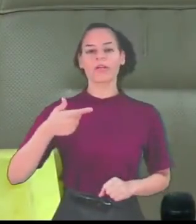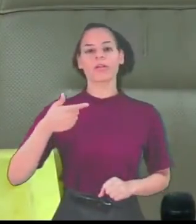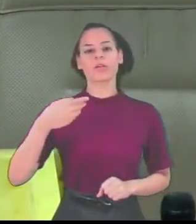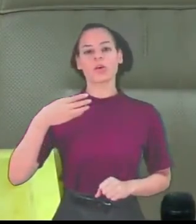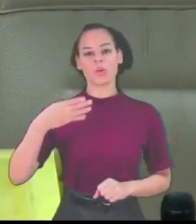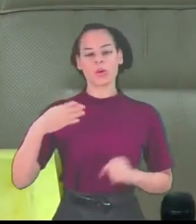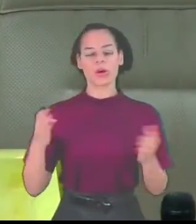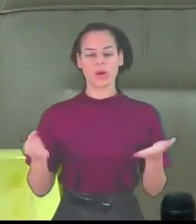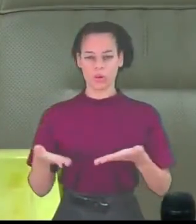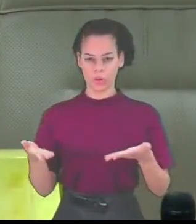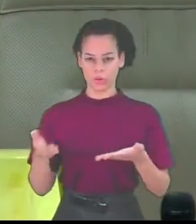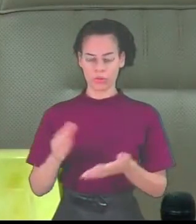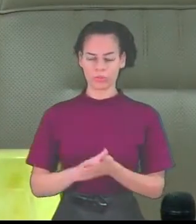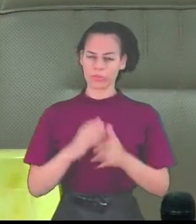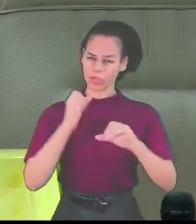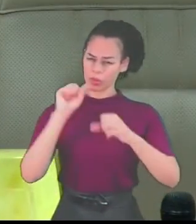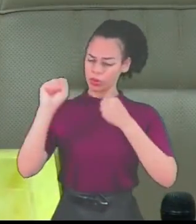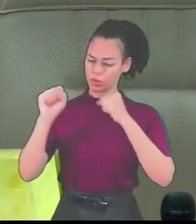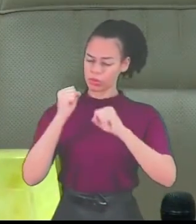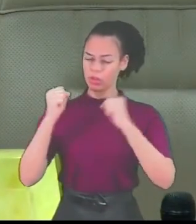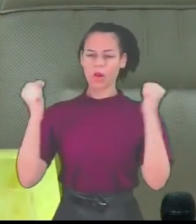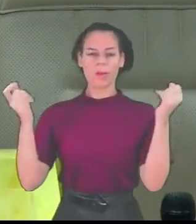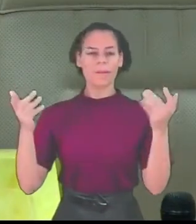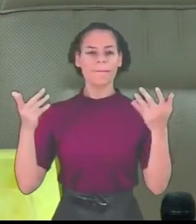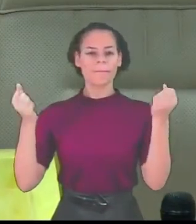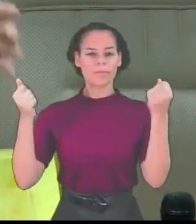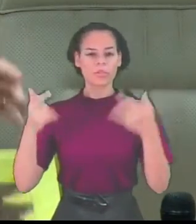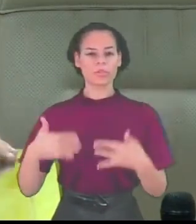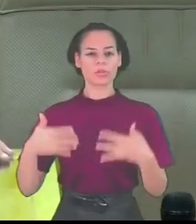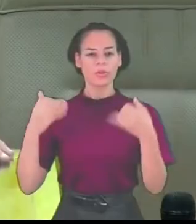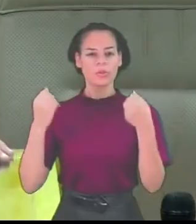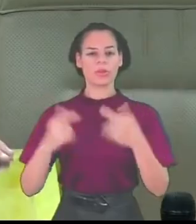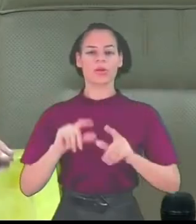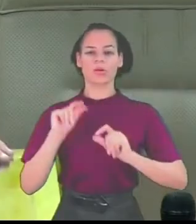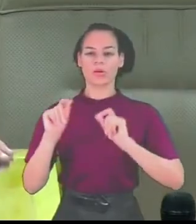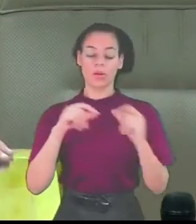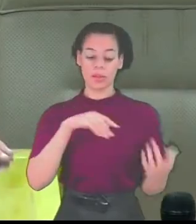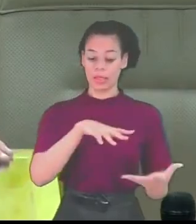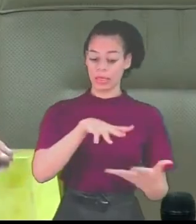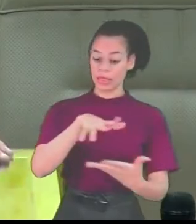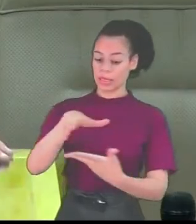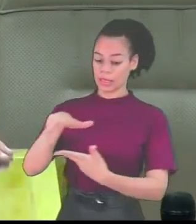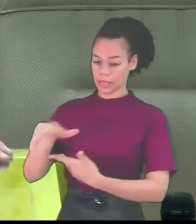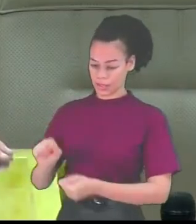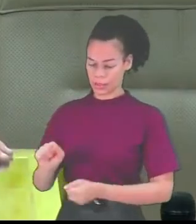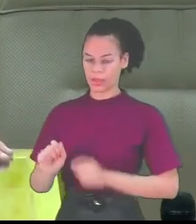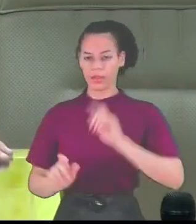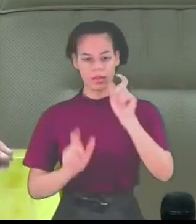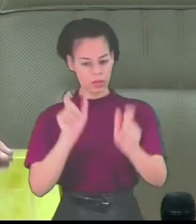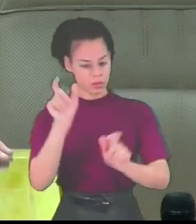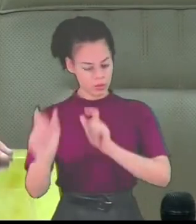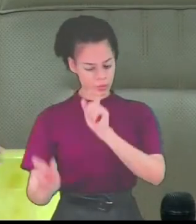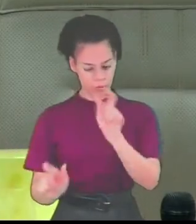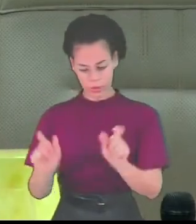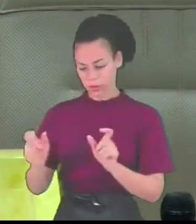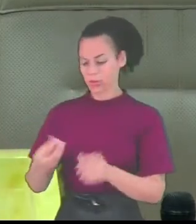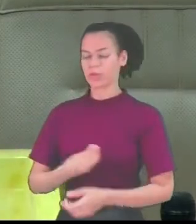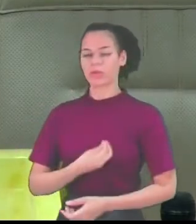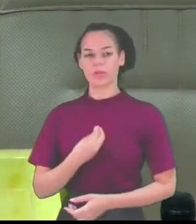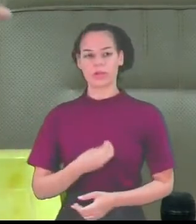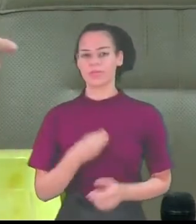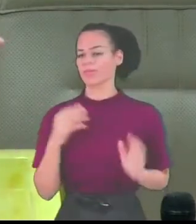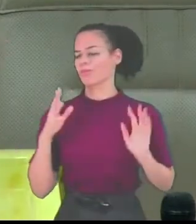e o Salmo 24 vai dizer que a terra e os seus habitantes Oi